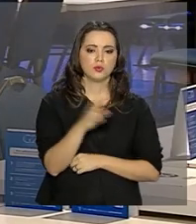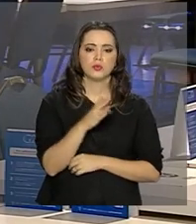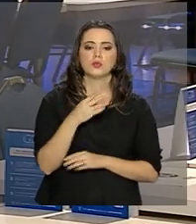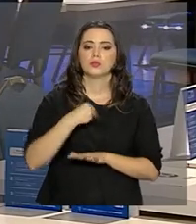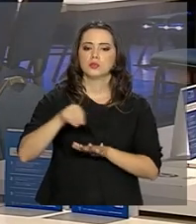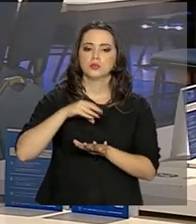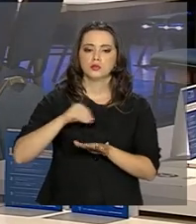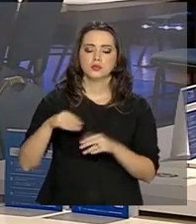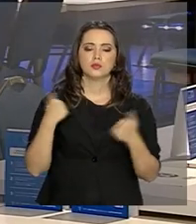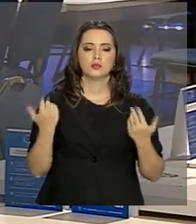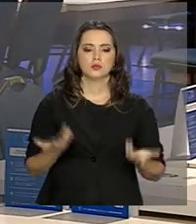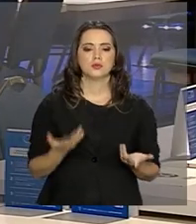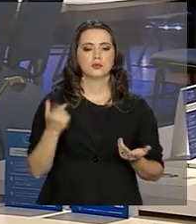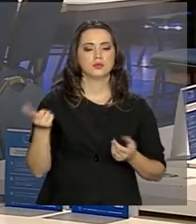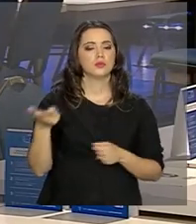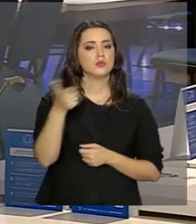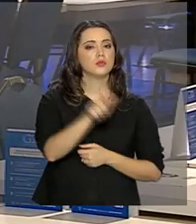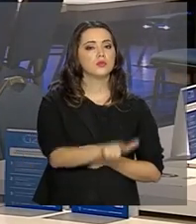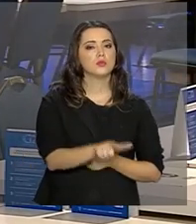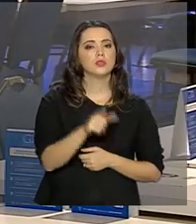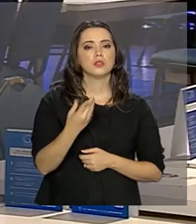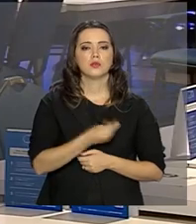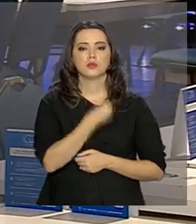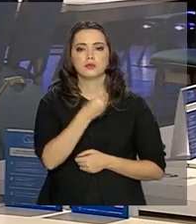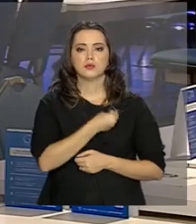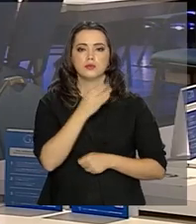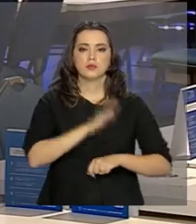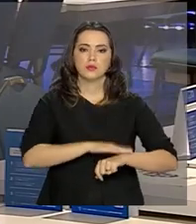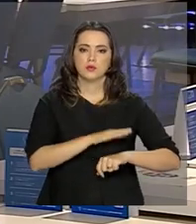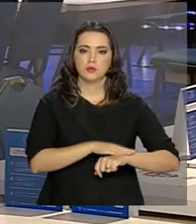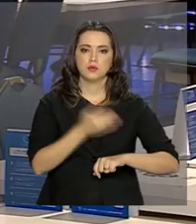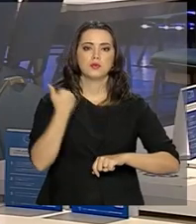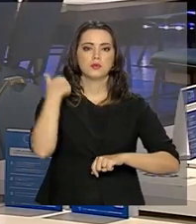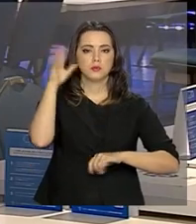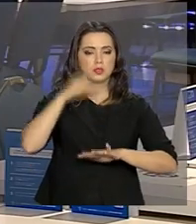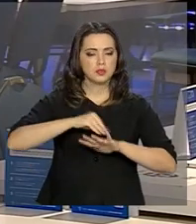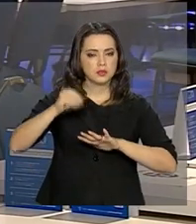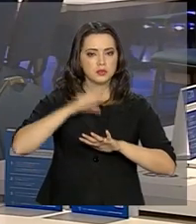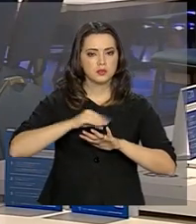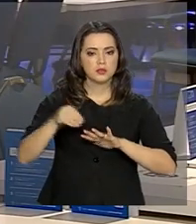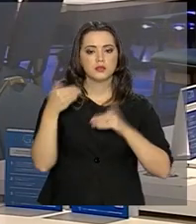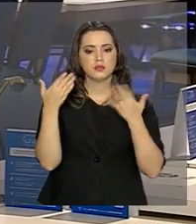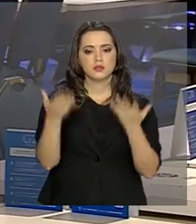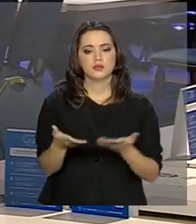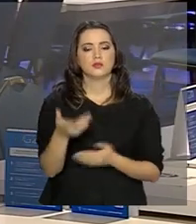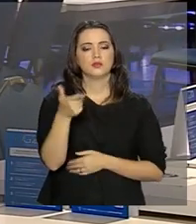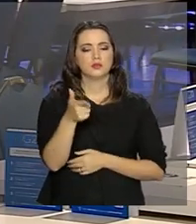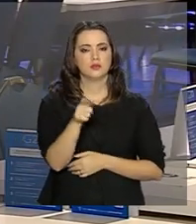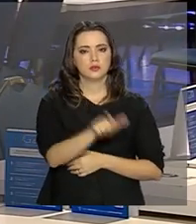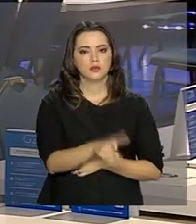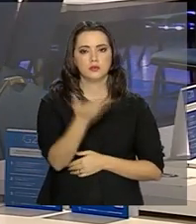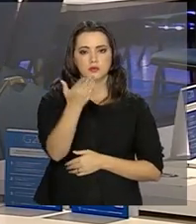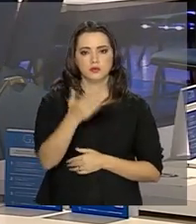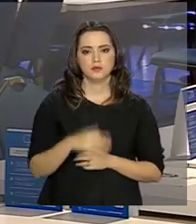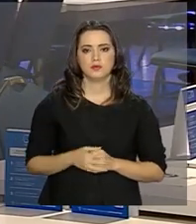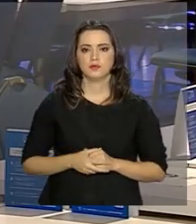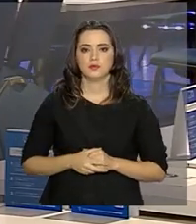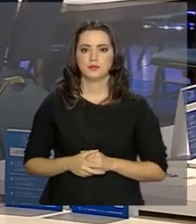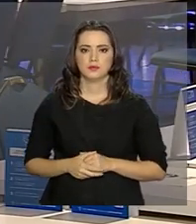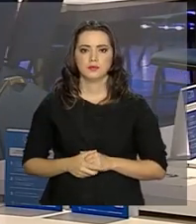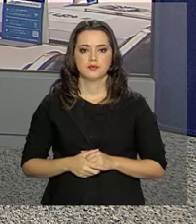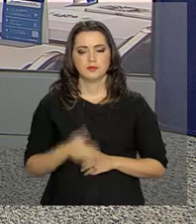as informações e voltamos ao vivo quando tivermos mais informações. Volto com você no estúdio,